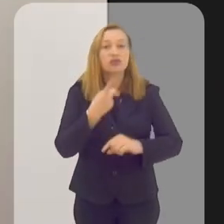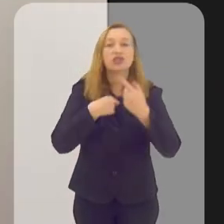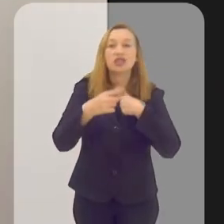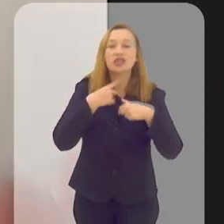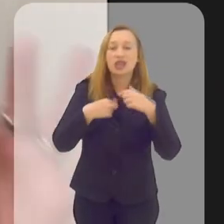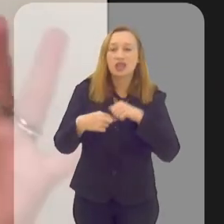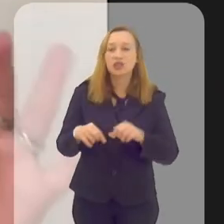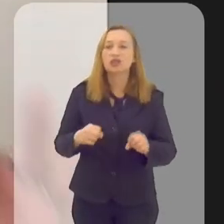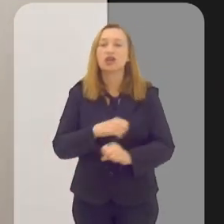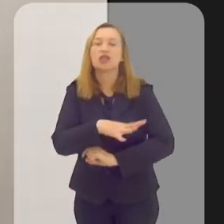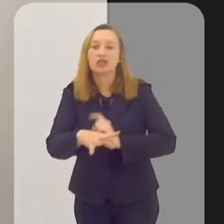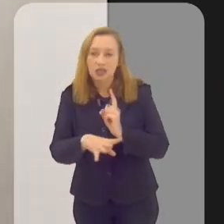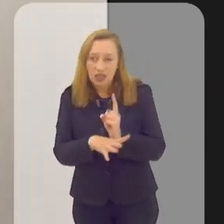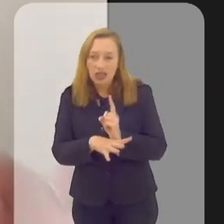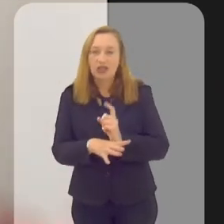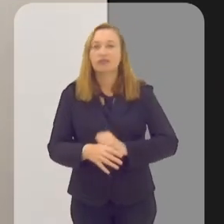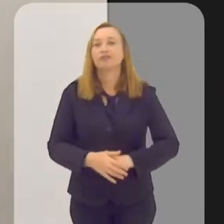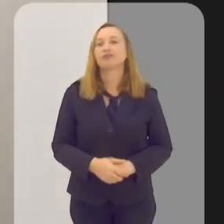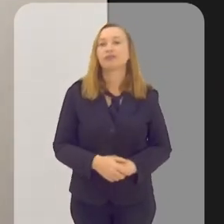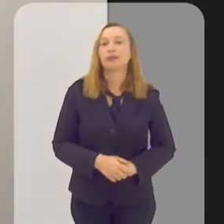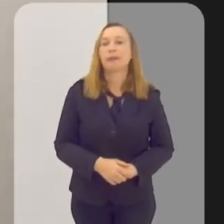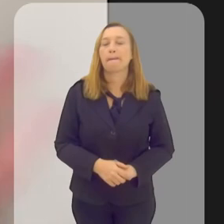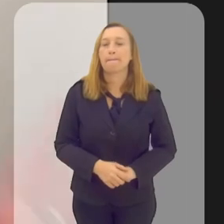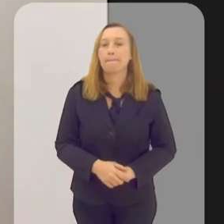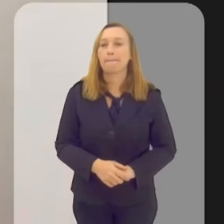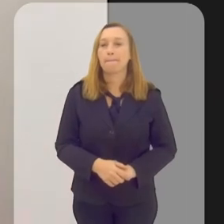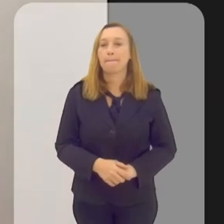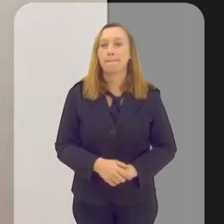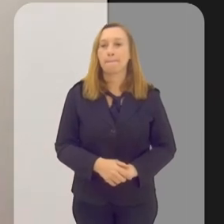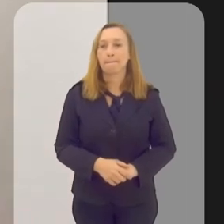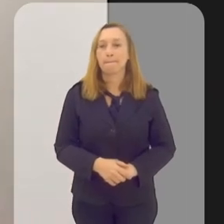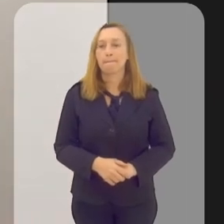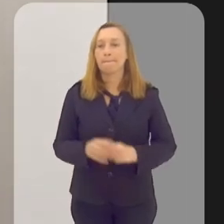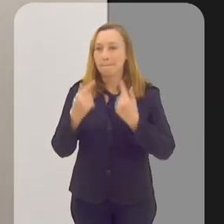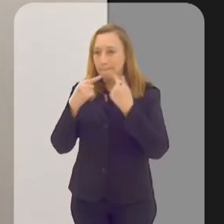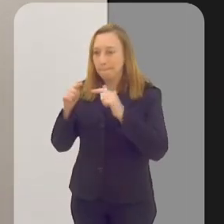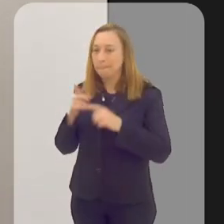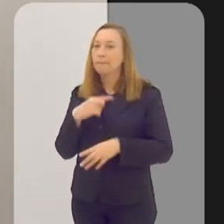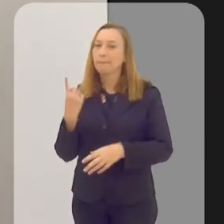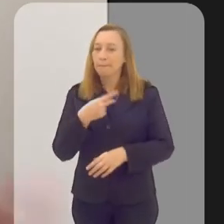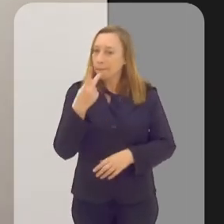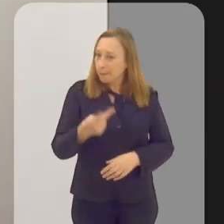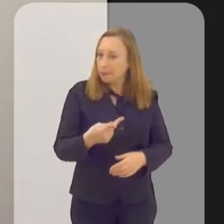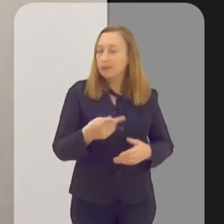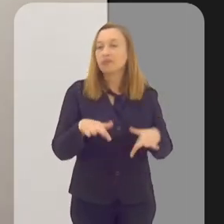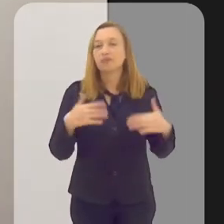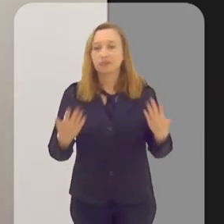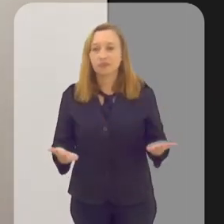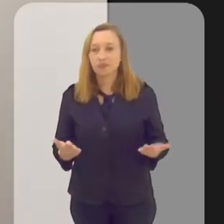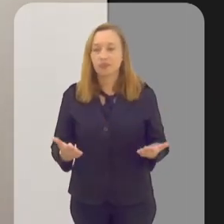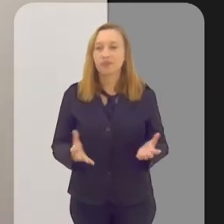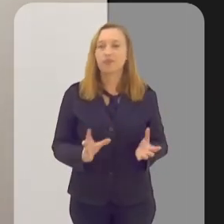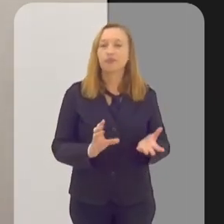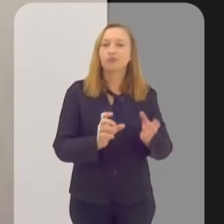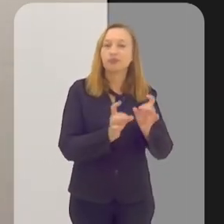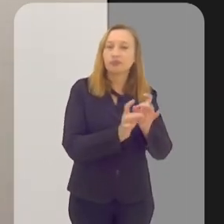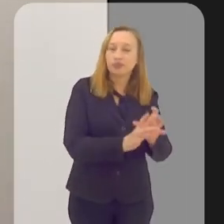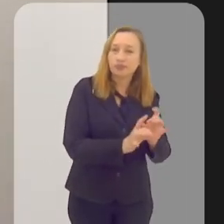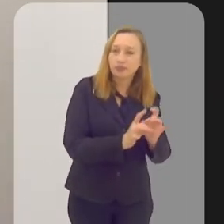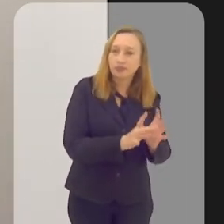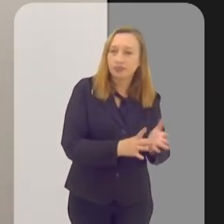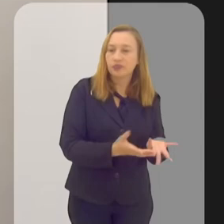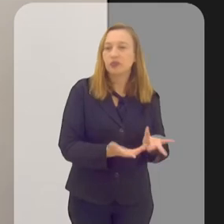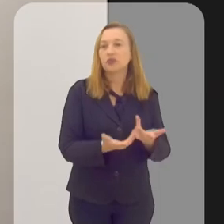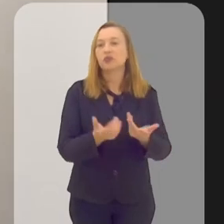da sociedade, parte dos anseios da maioria, da grande maioria, né? Da maioria crítica, como a gente fala.